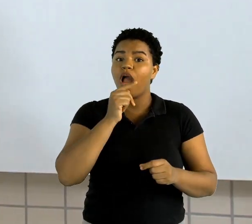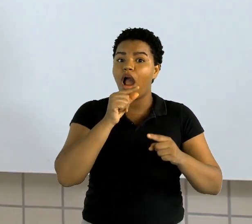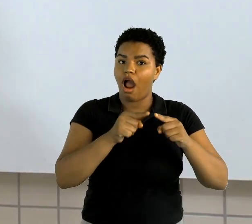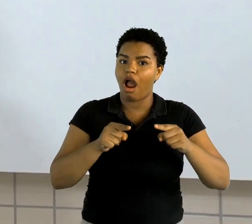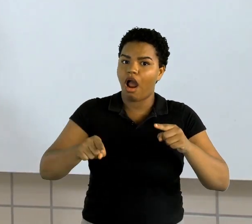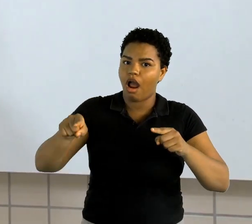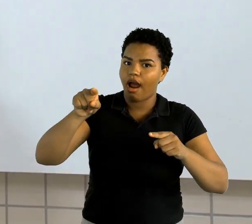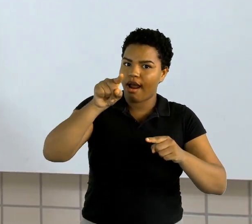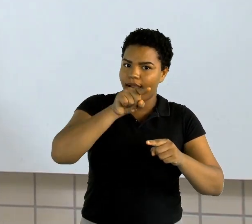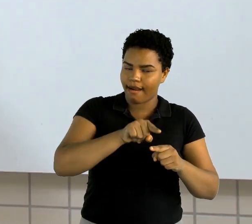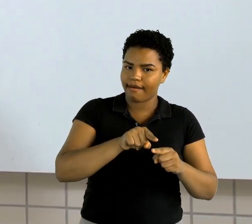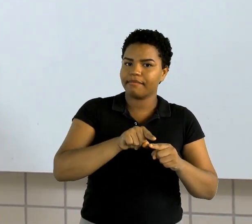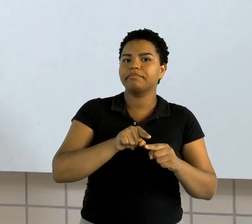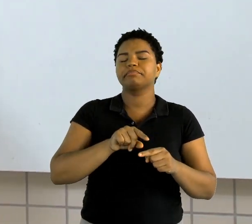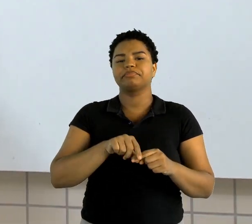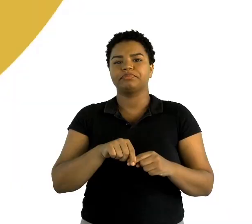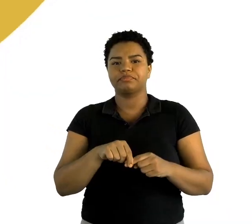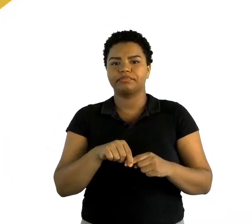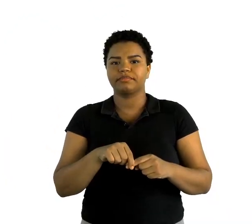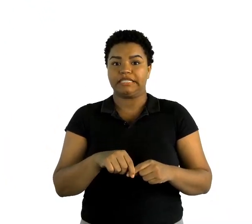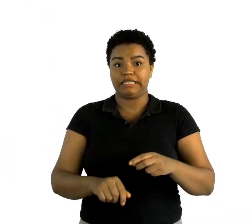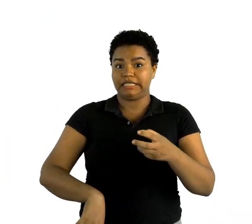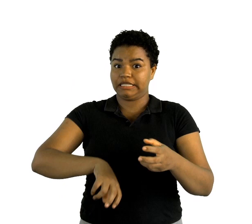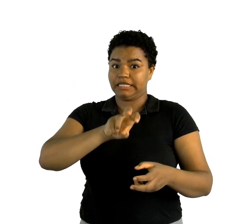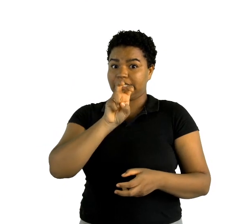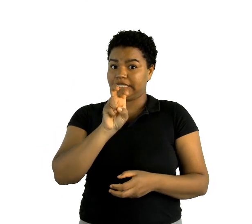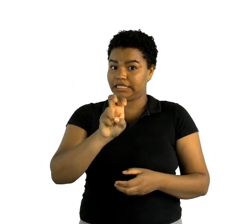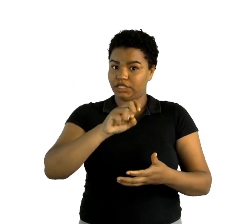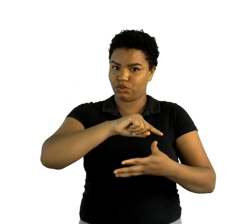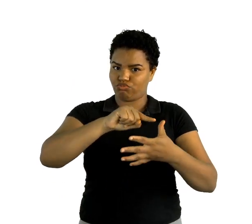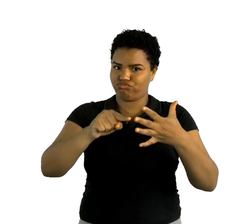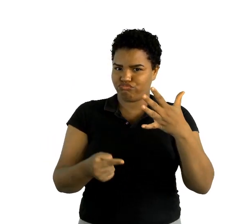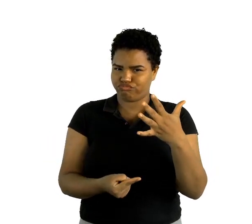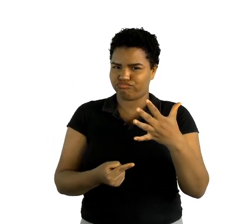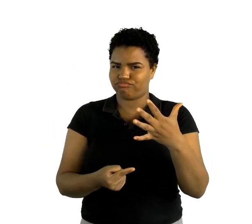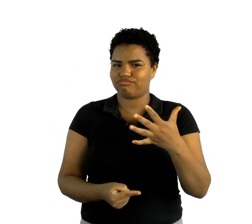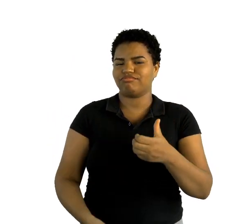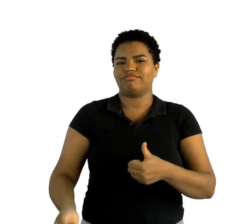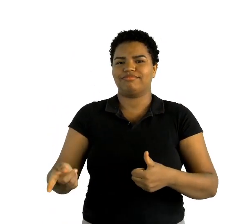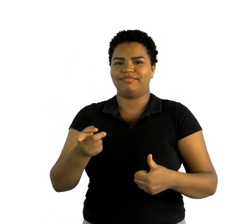lembrando, 5 etapas. Repete comigo em casa, com a mãozinha, ó.